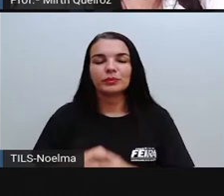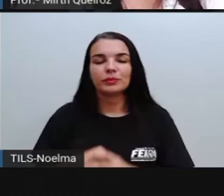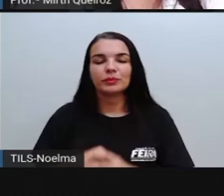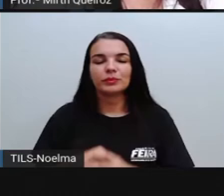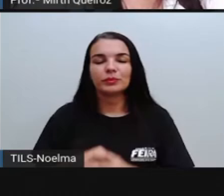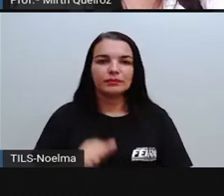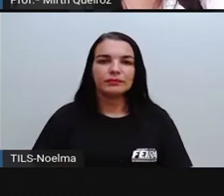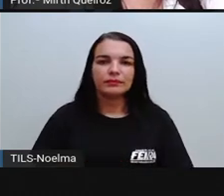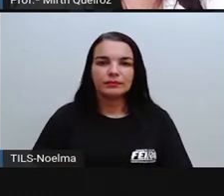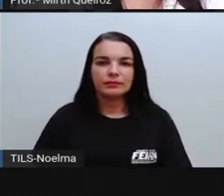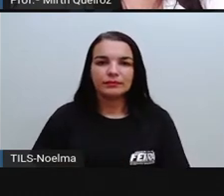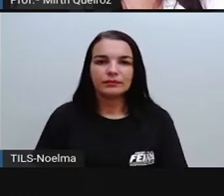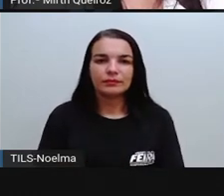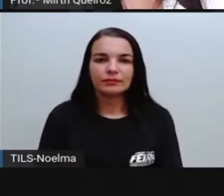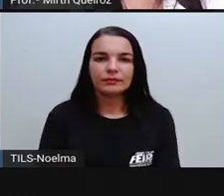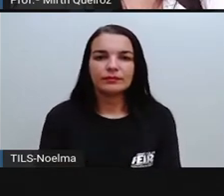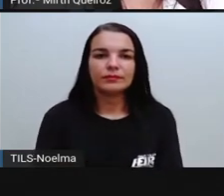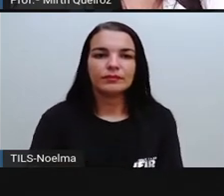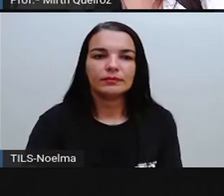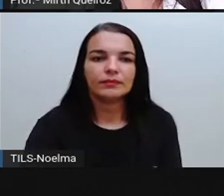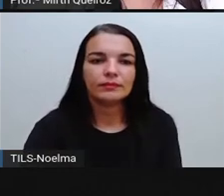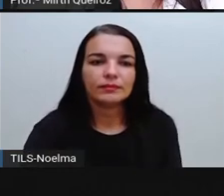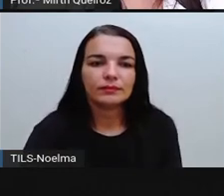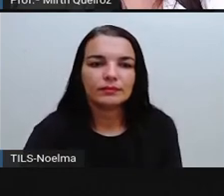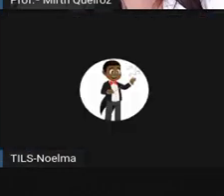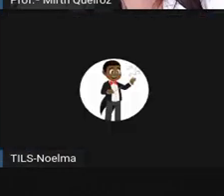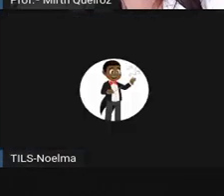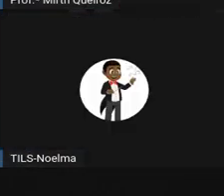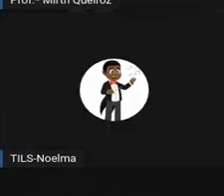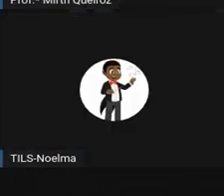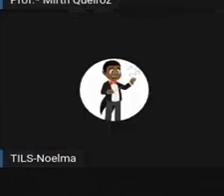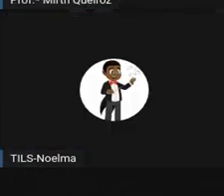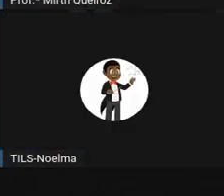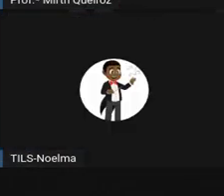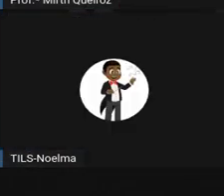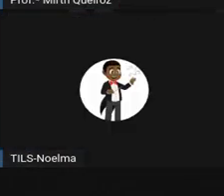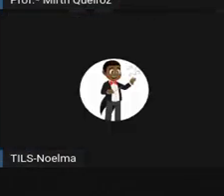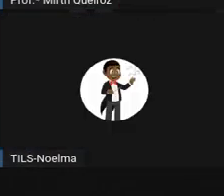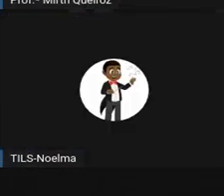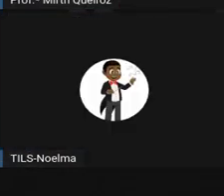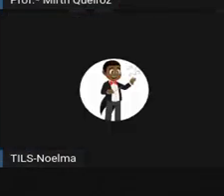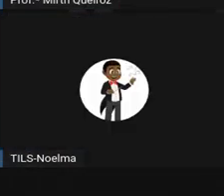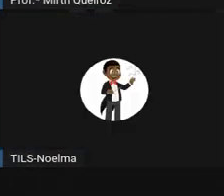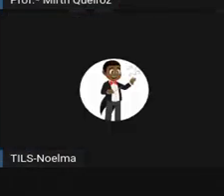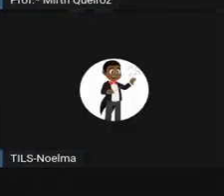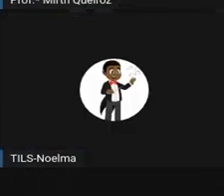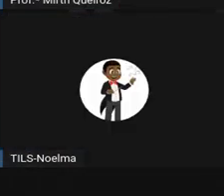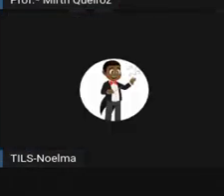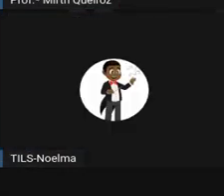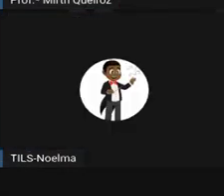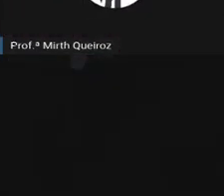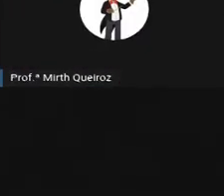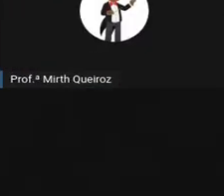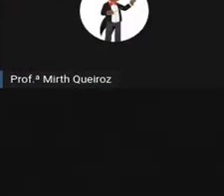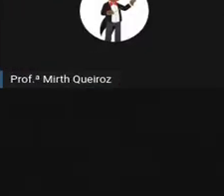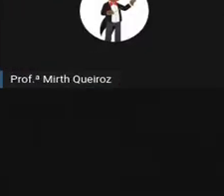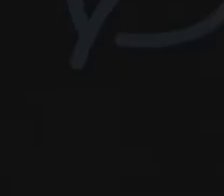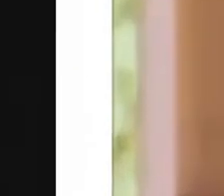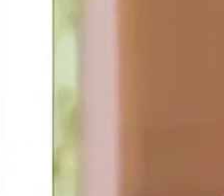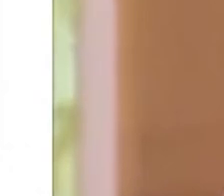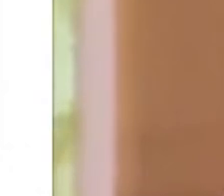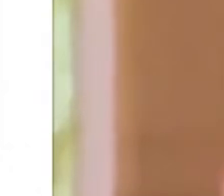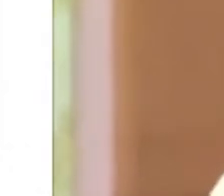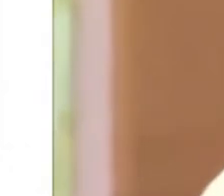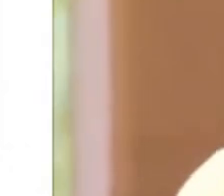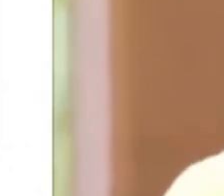Os repentistas, Fátima, os repentistas cantadores de viola no sertão, eles constroem poesias em cima de